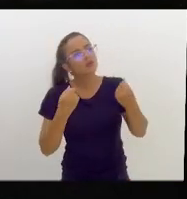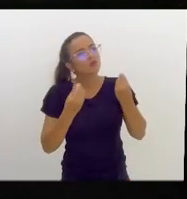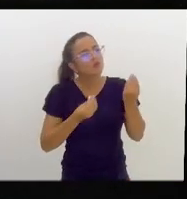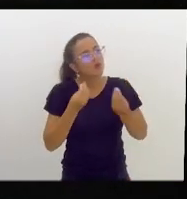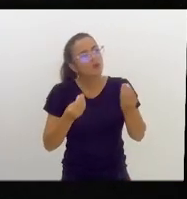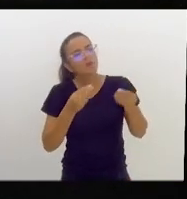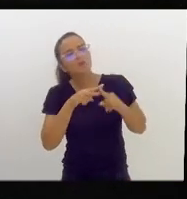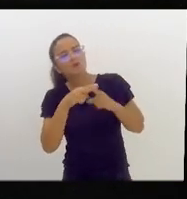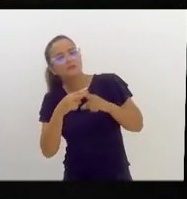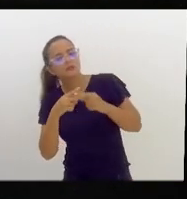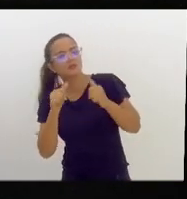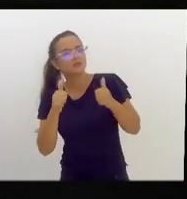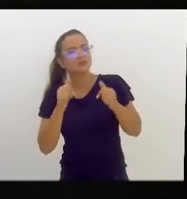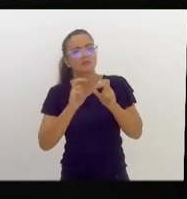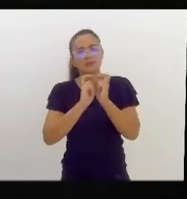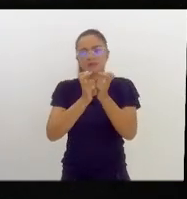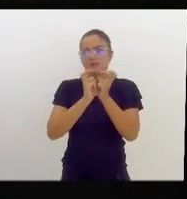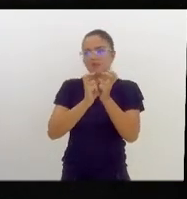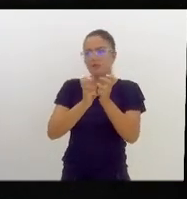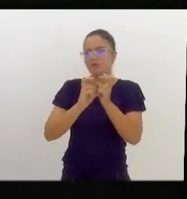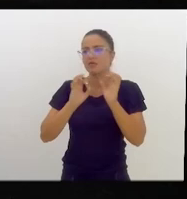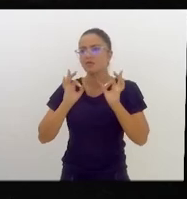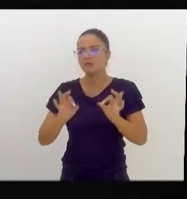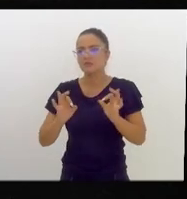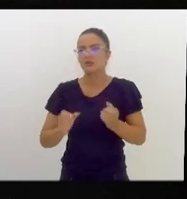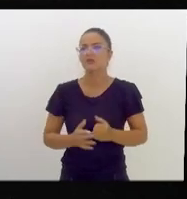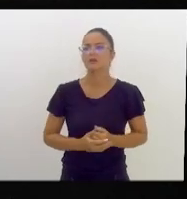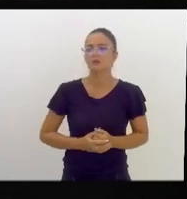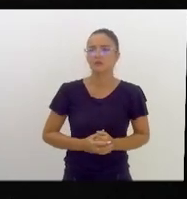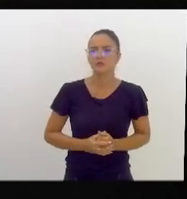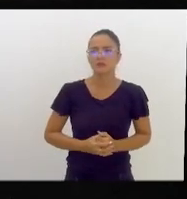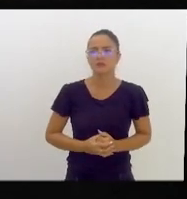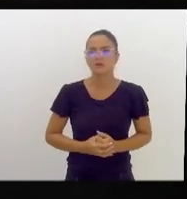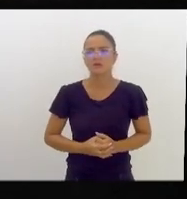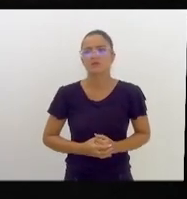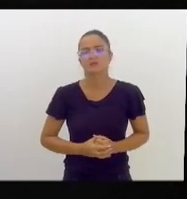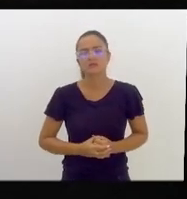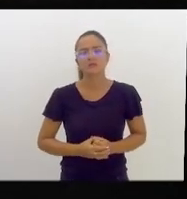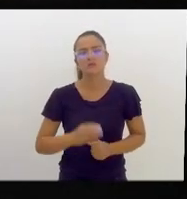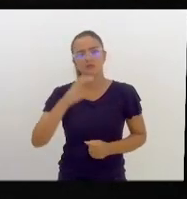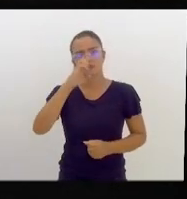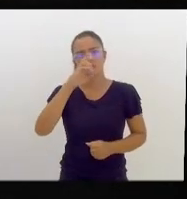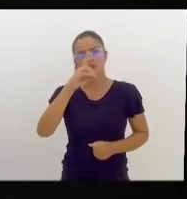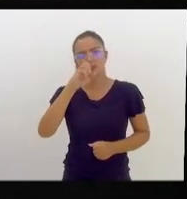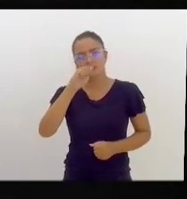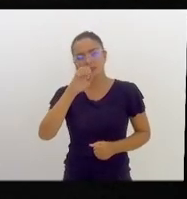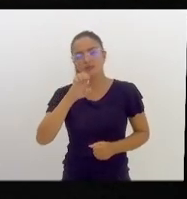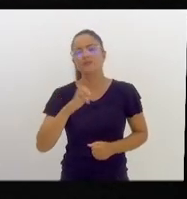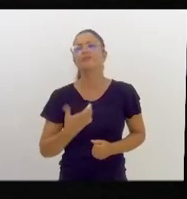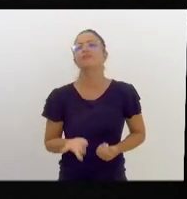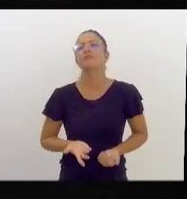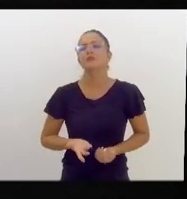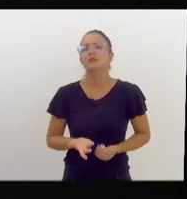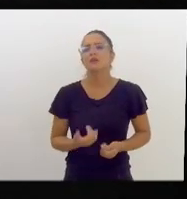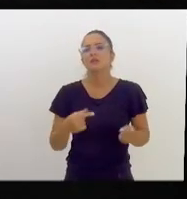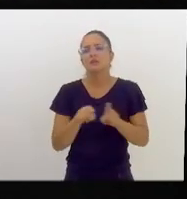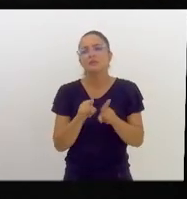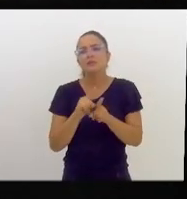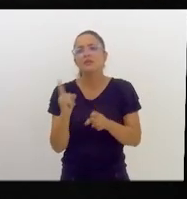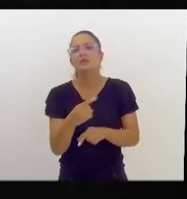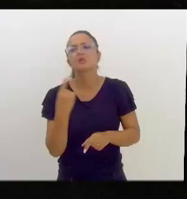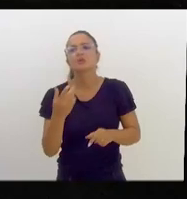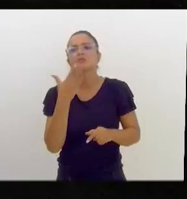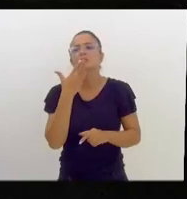trens metropolitanos, utilizando aí a outorga da SEDAI. É, pedimos também, né, que a